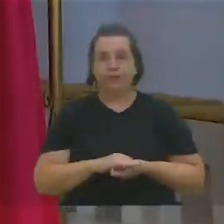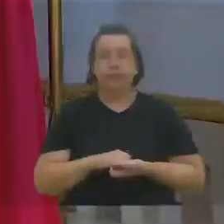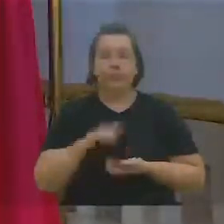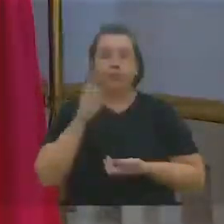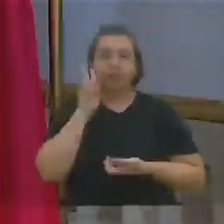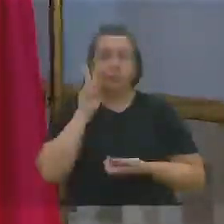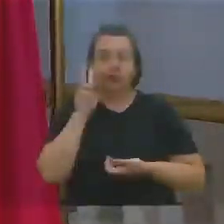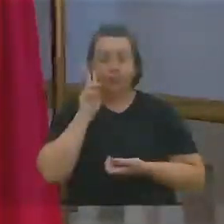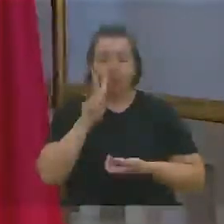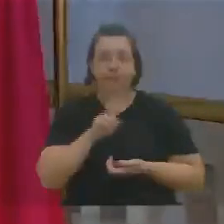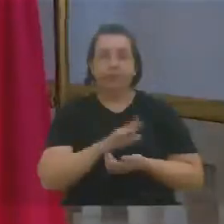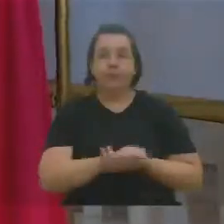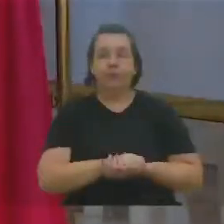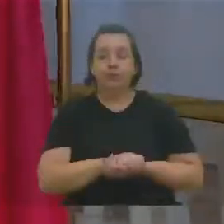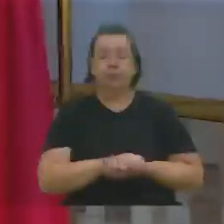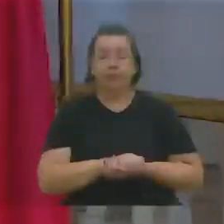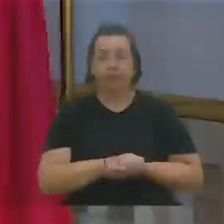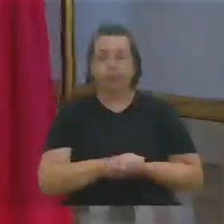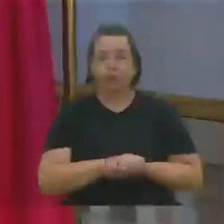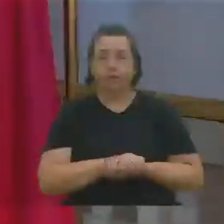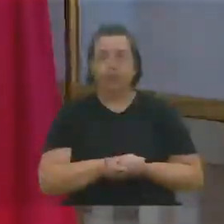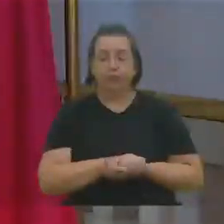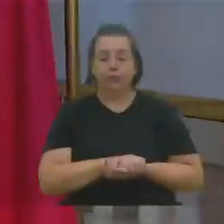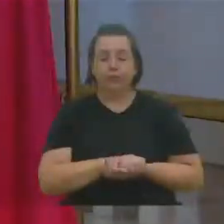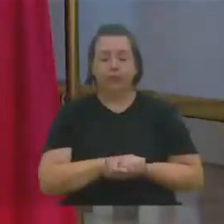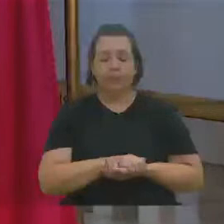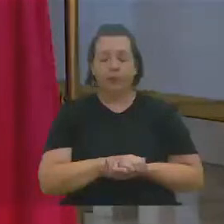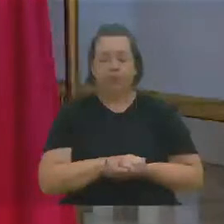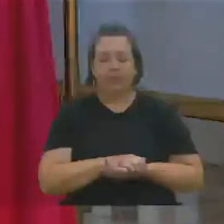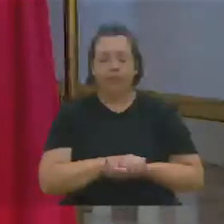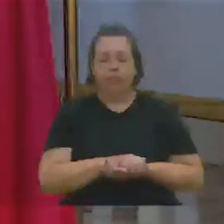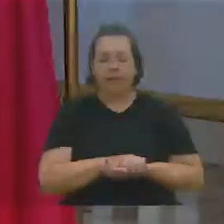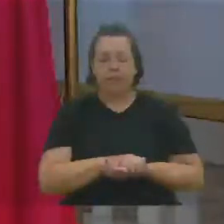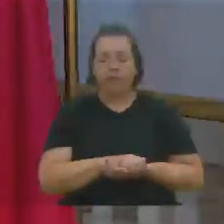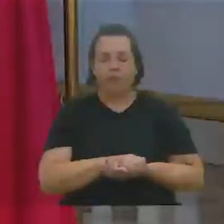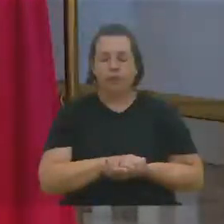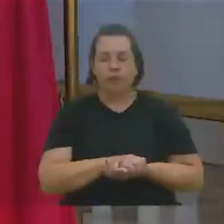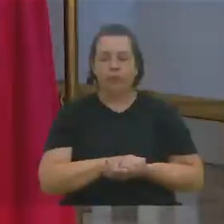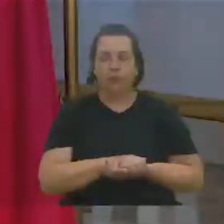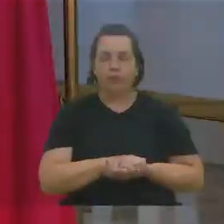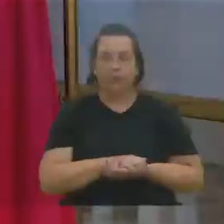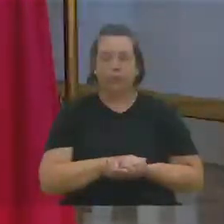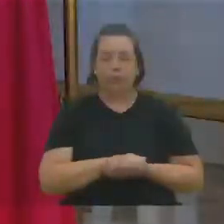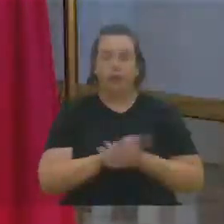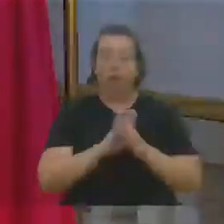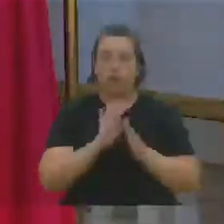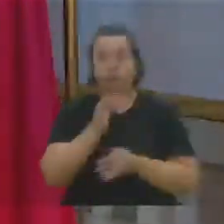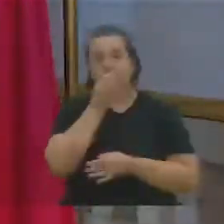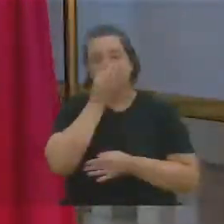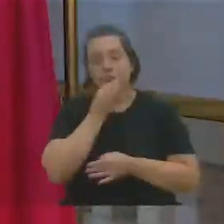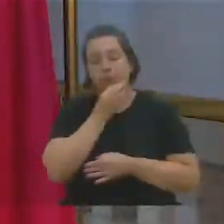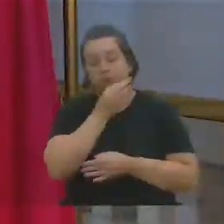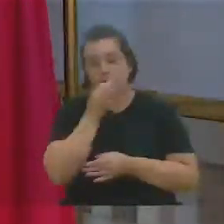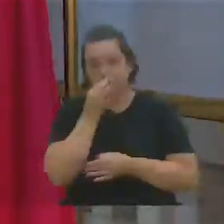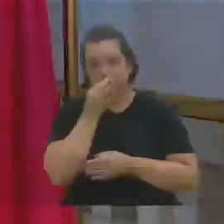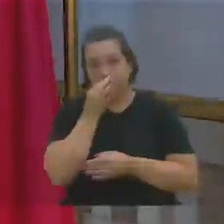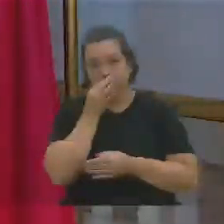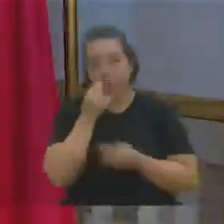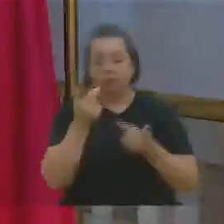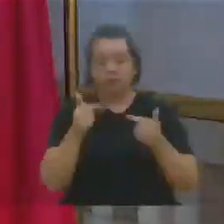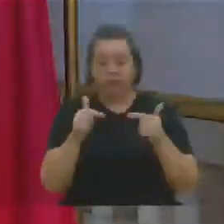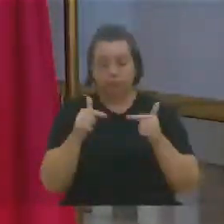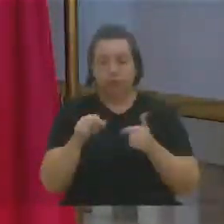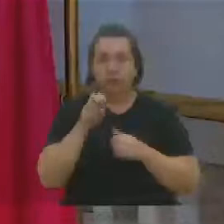lembremos que não existe Eucaristia sem ter passado pela